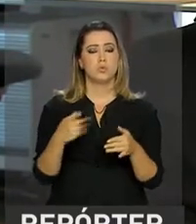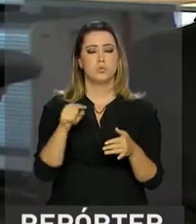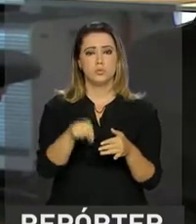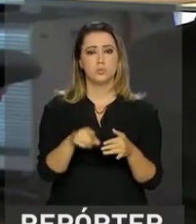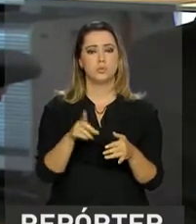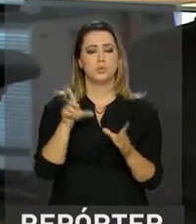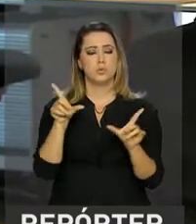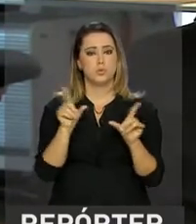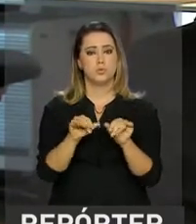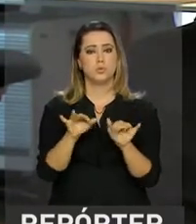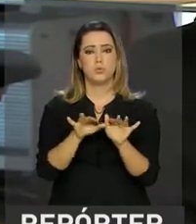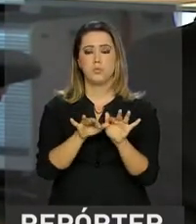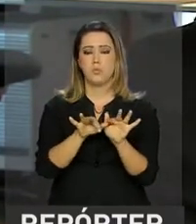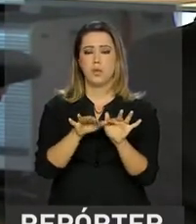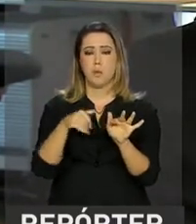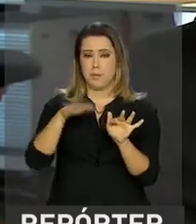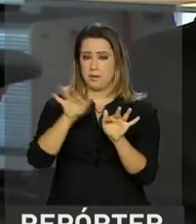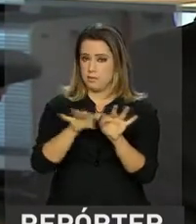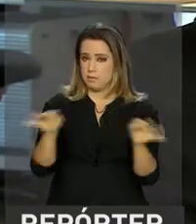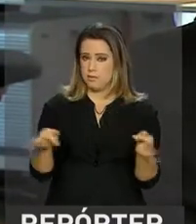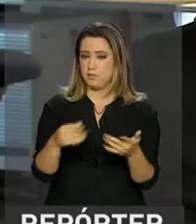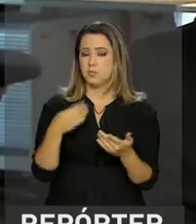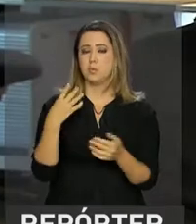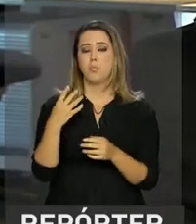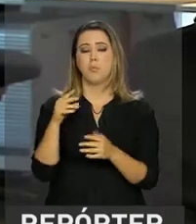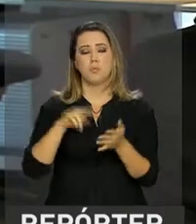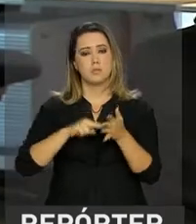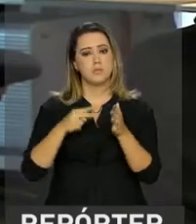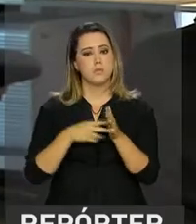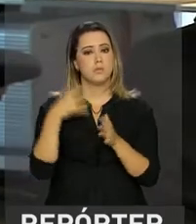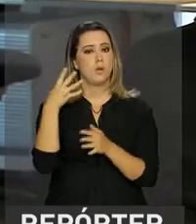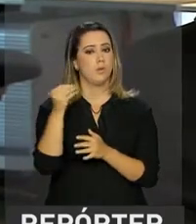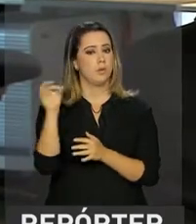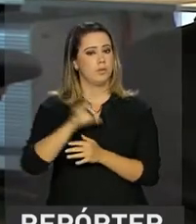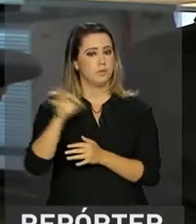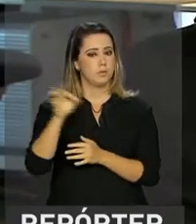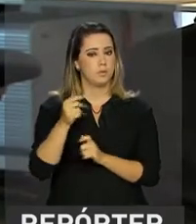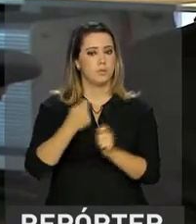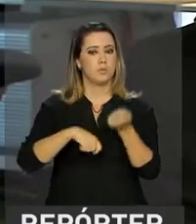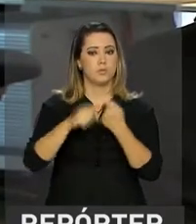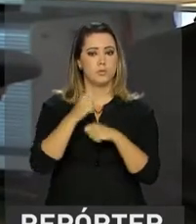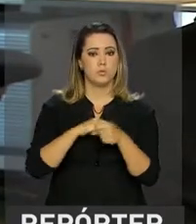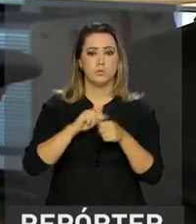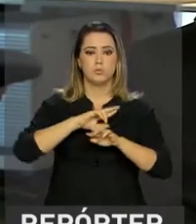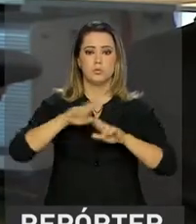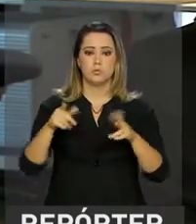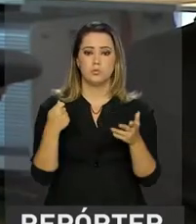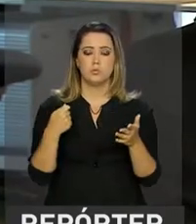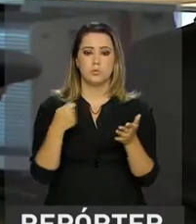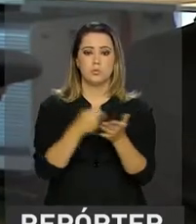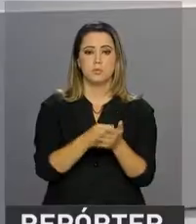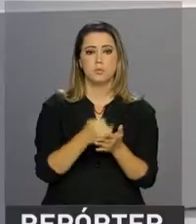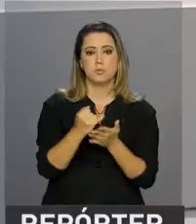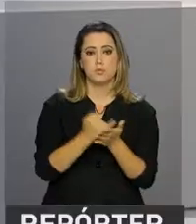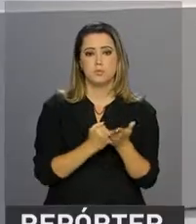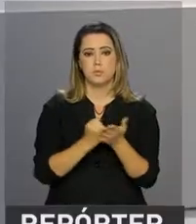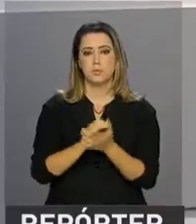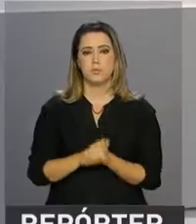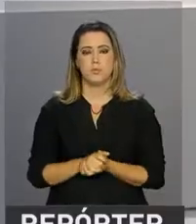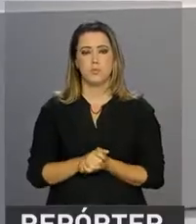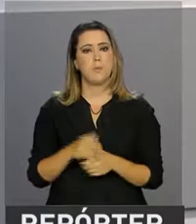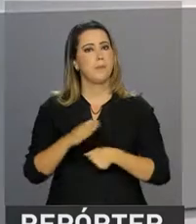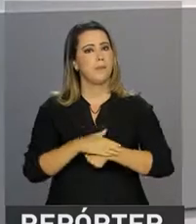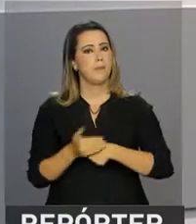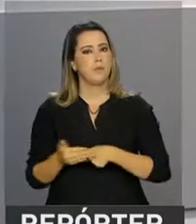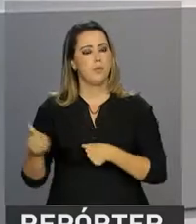o simples nacional pode representar até por cento de economia com relação ao pagamento de tributos o